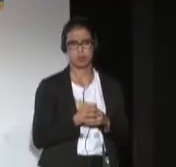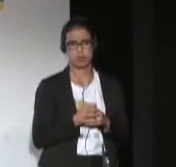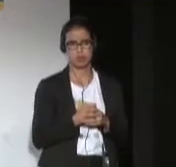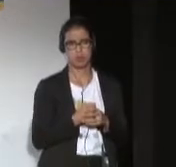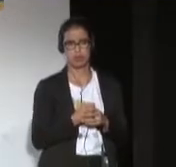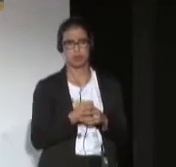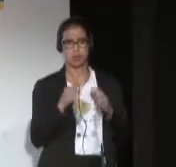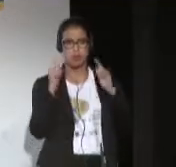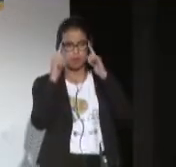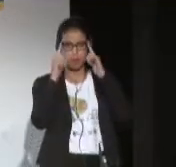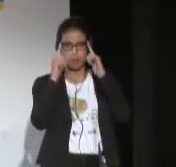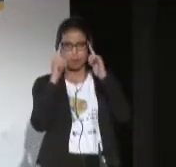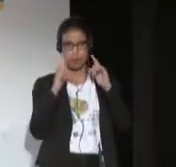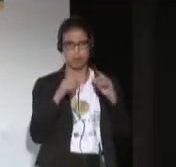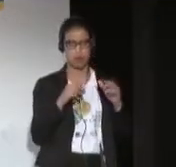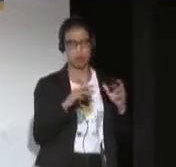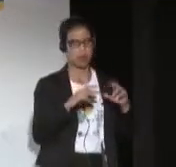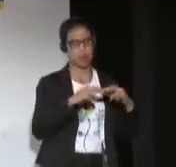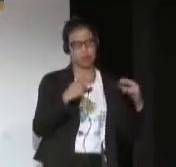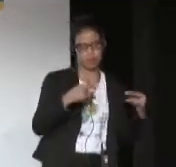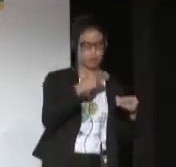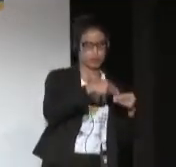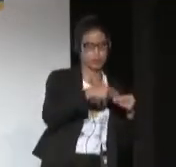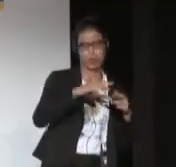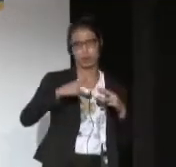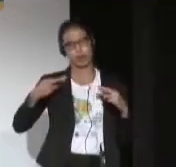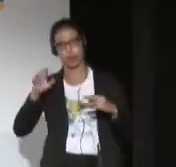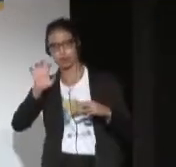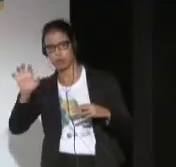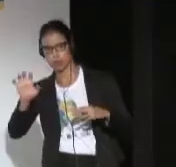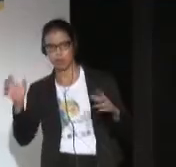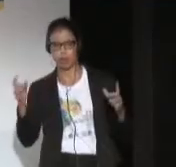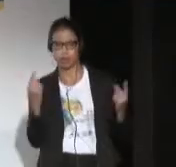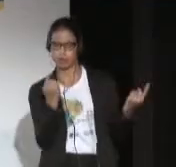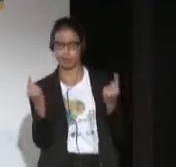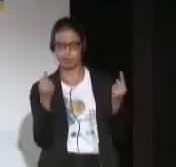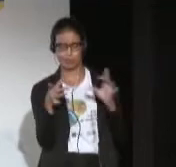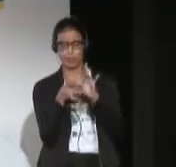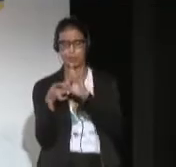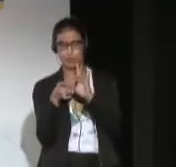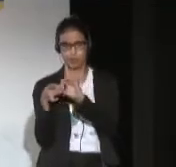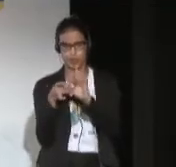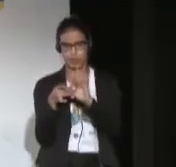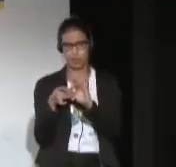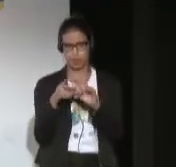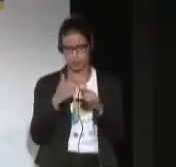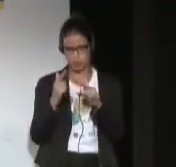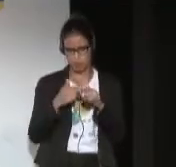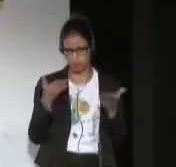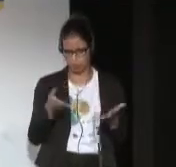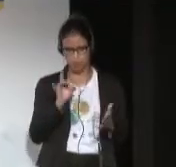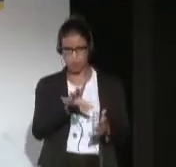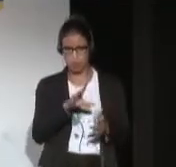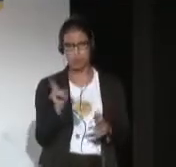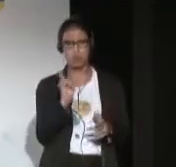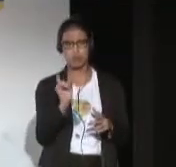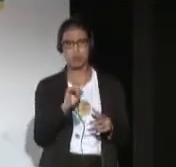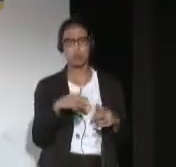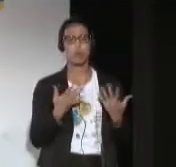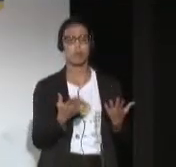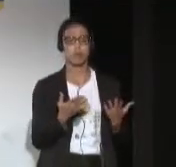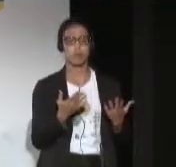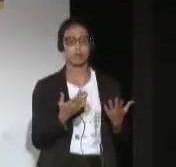questão de rede municipal e rede estadual de interação, né? Tem a ver, por exemplo, qual é o regime de colaboração